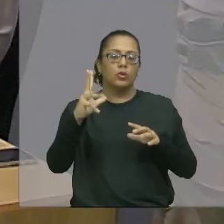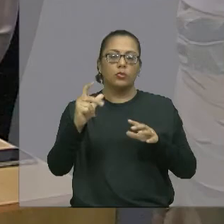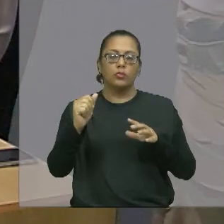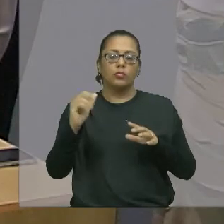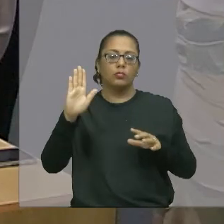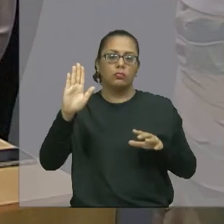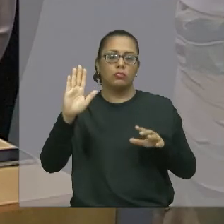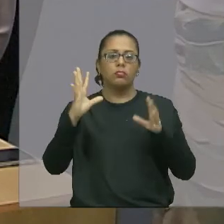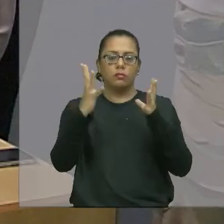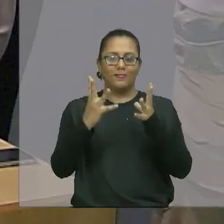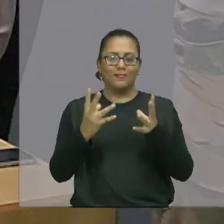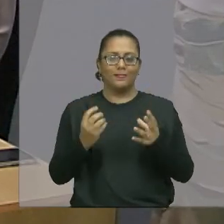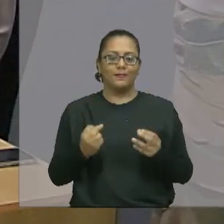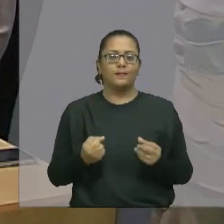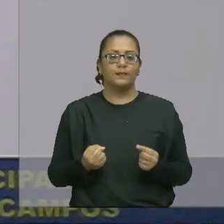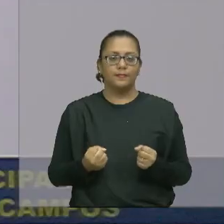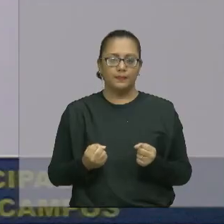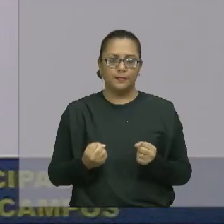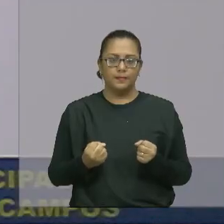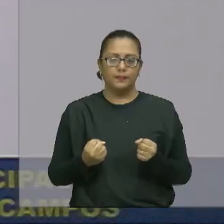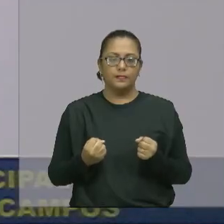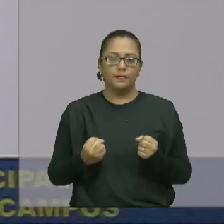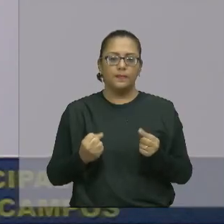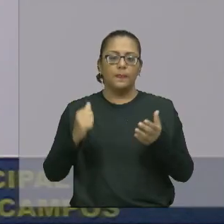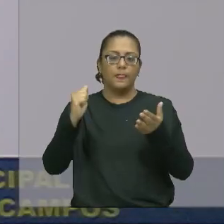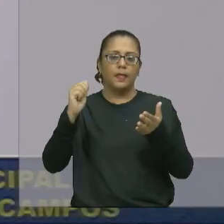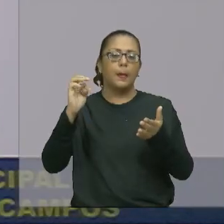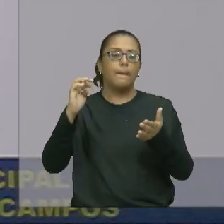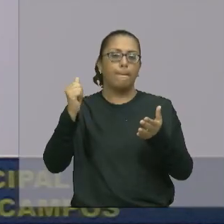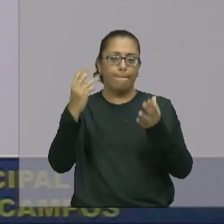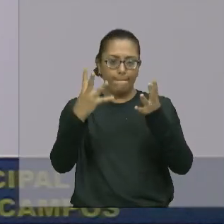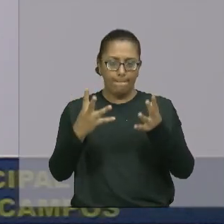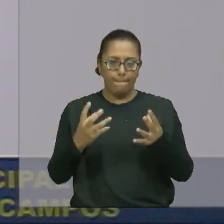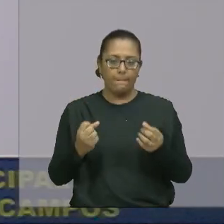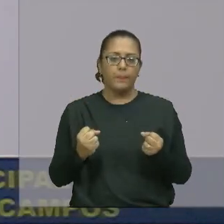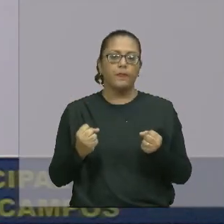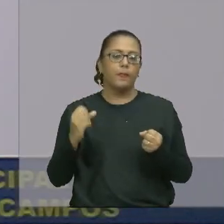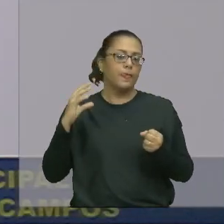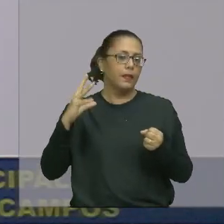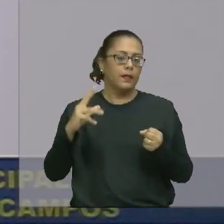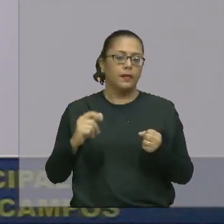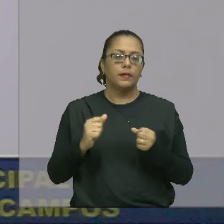contrária. Ata aprovada por unanimidade.